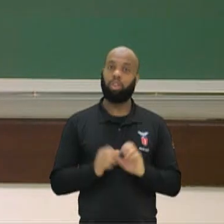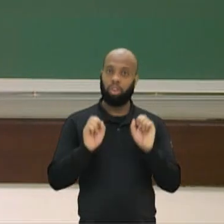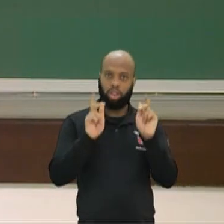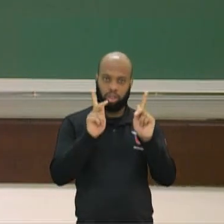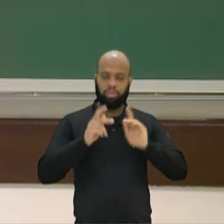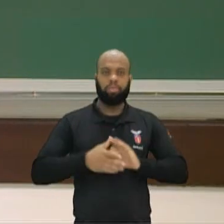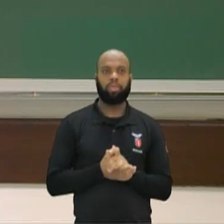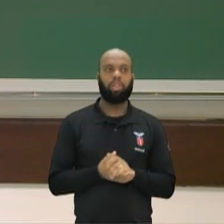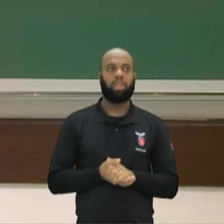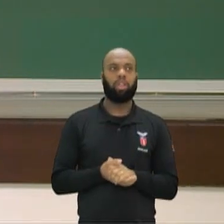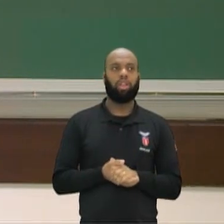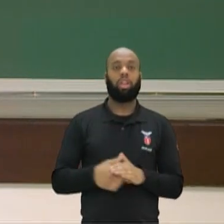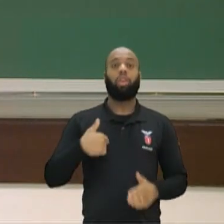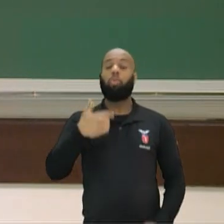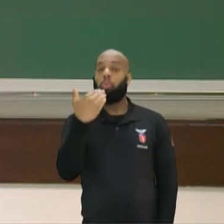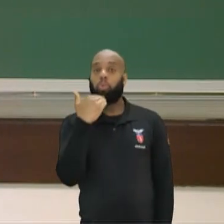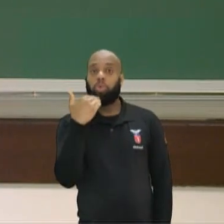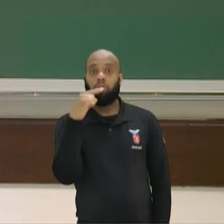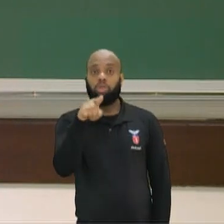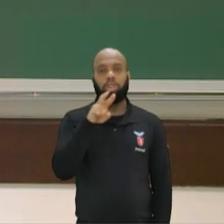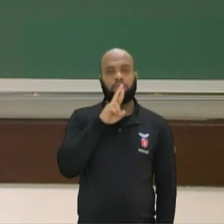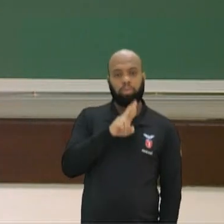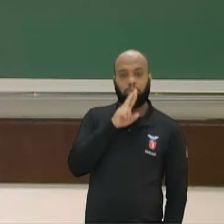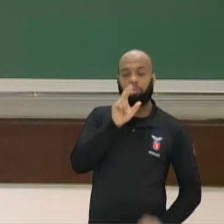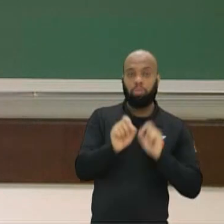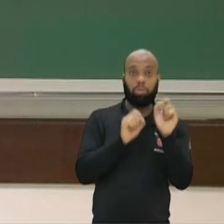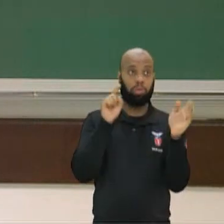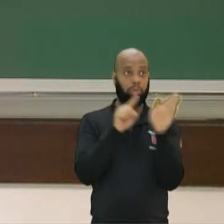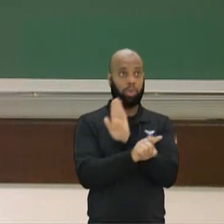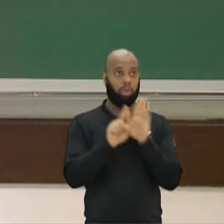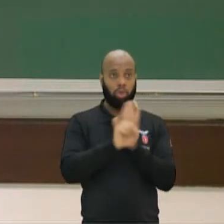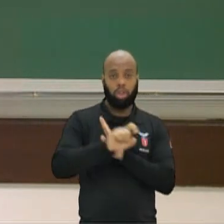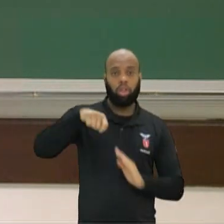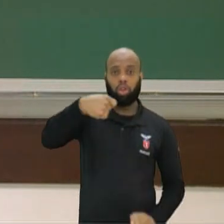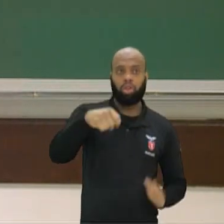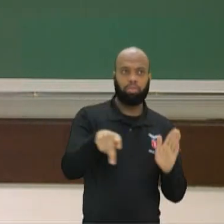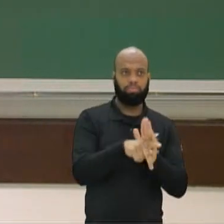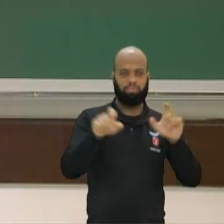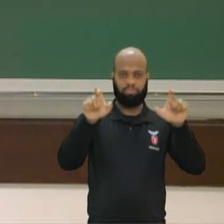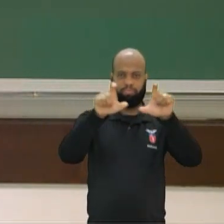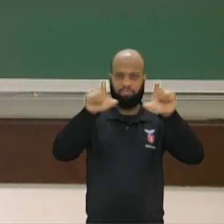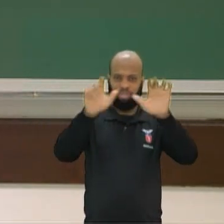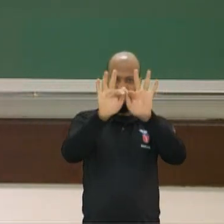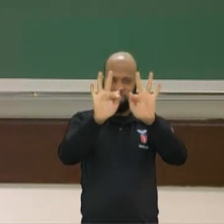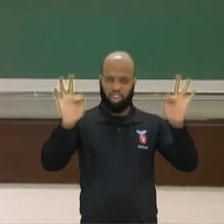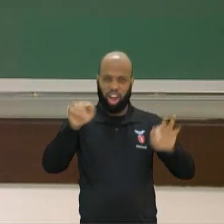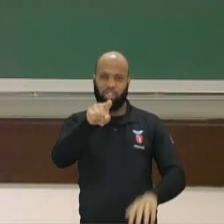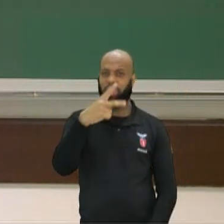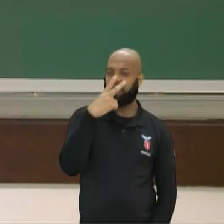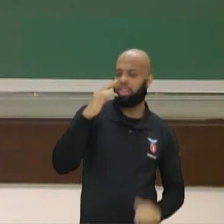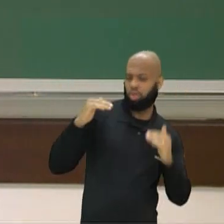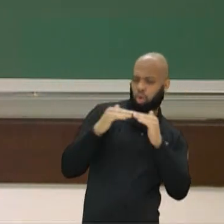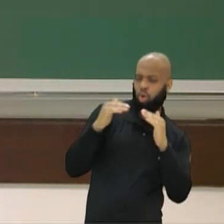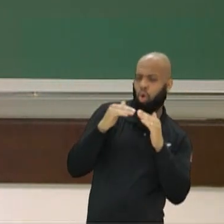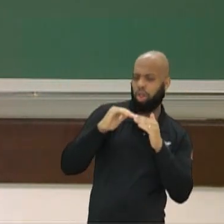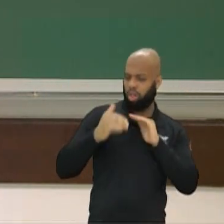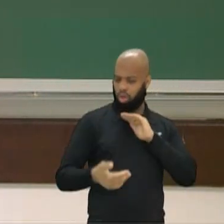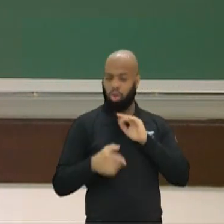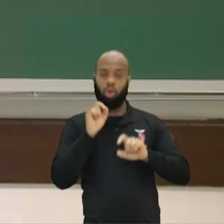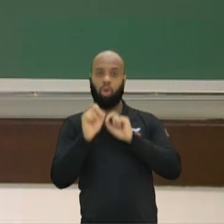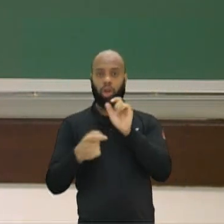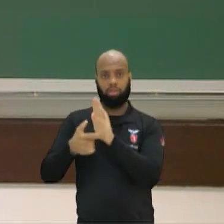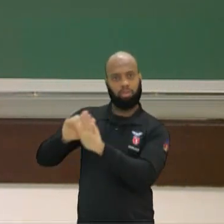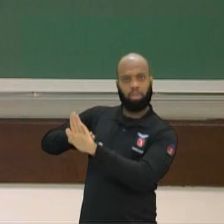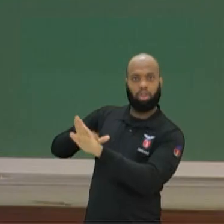Ok. Então eu tinha pedido para que vocês respondessem a pergunta sobre essa citação, né? O que você acha o que ele estava